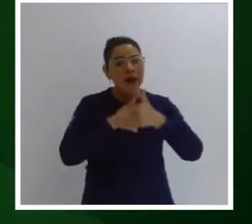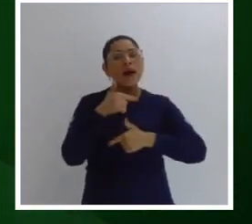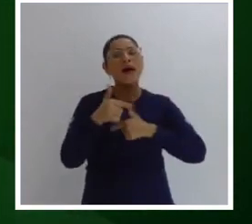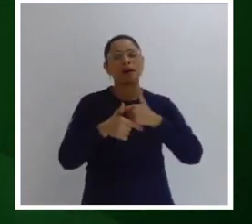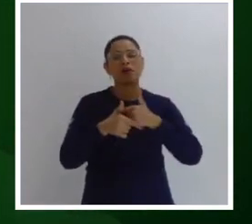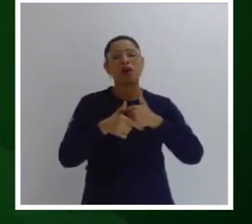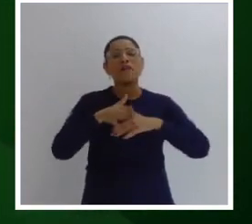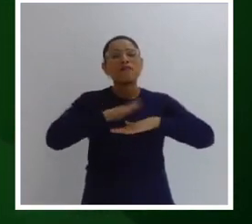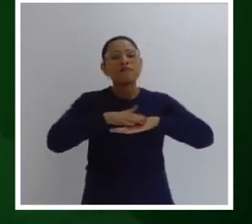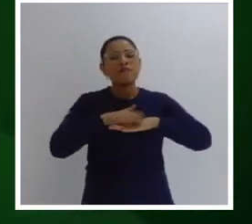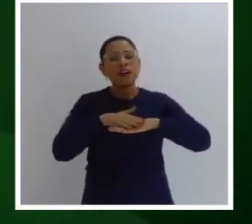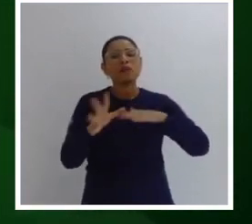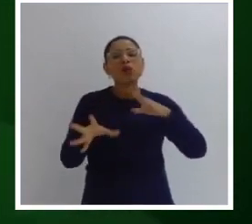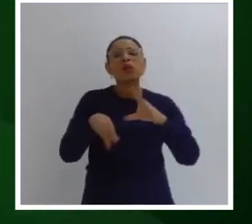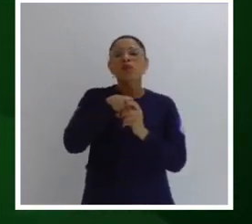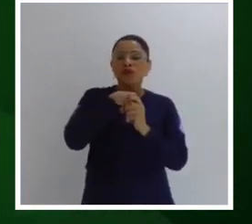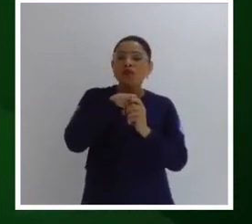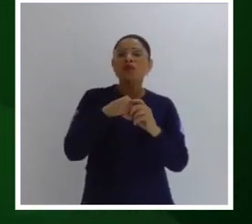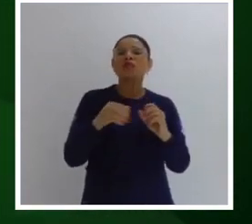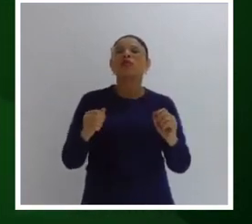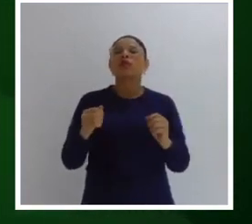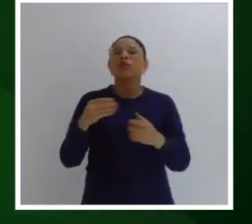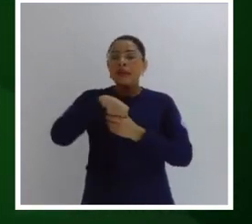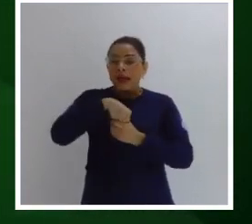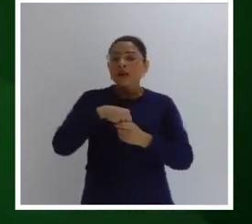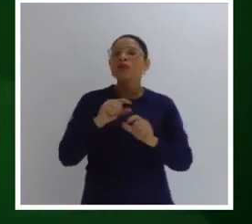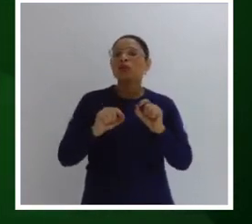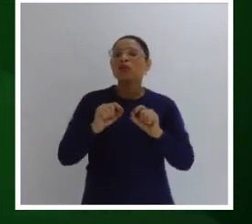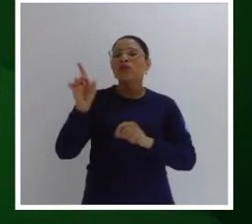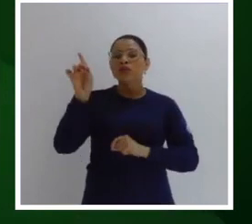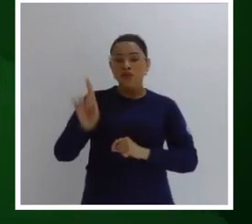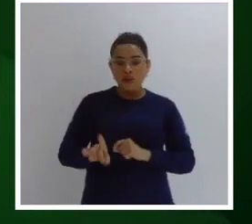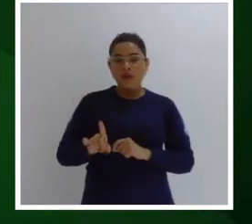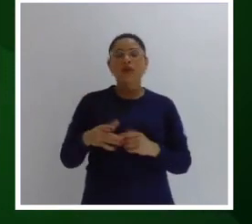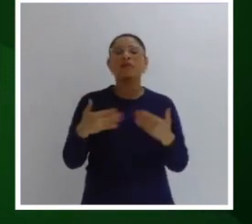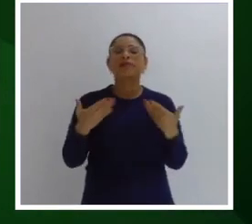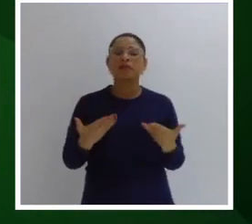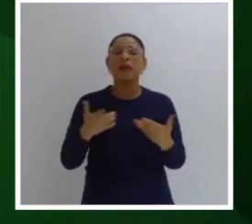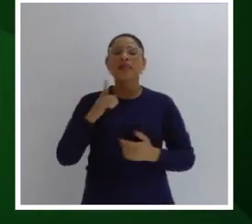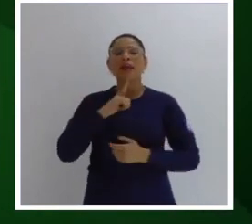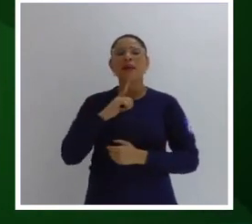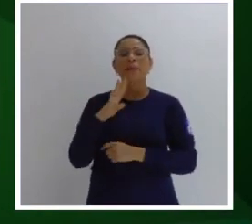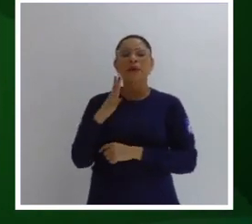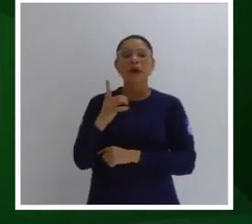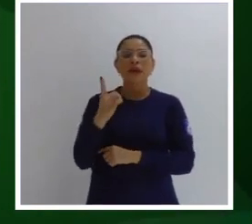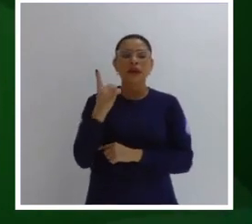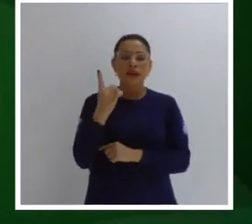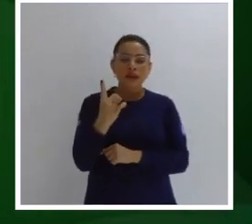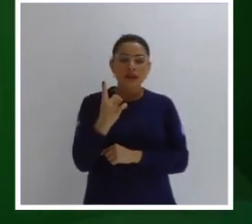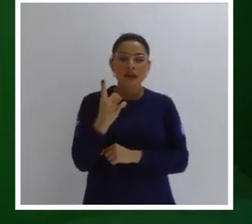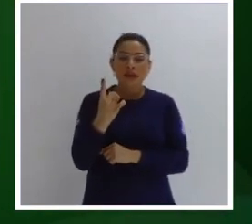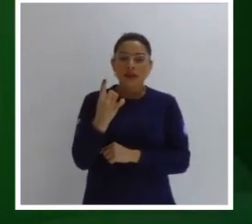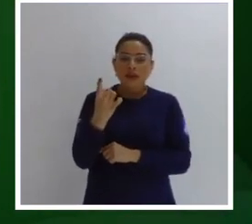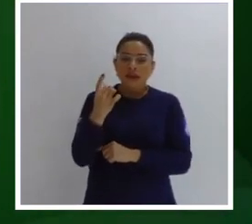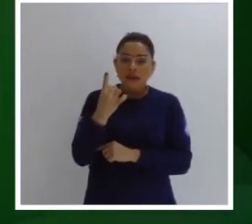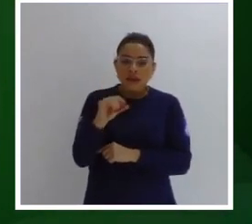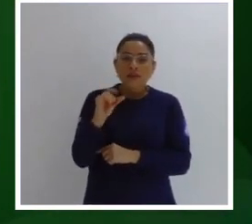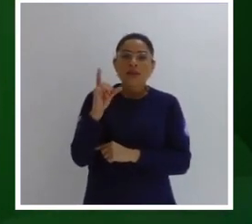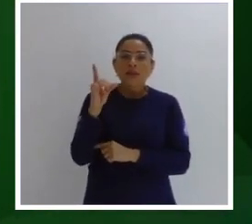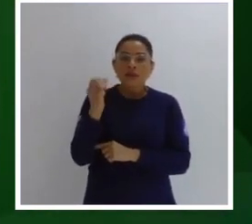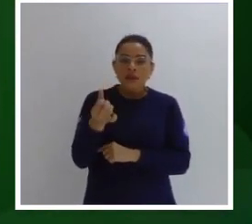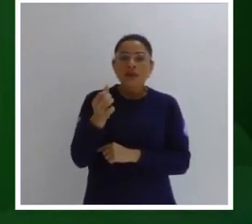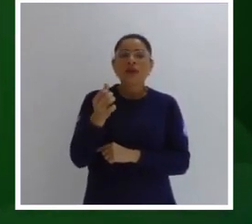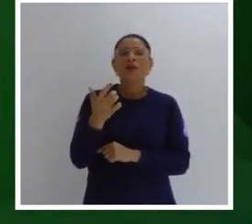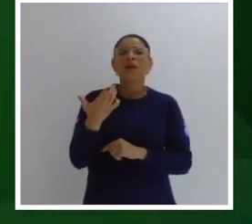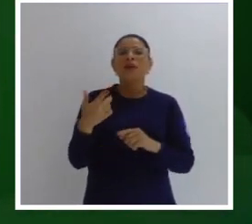implementados na nossa diretoria nós temos 36.739 estudantes de anos iniciais